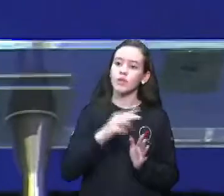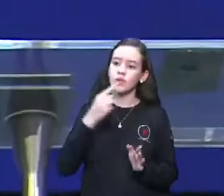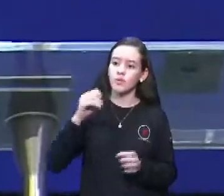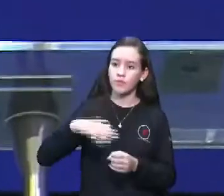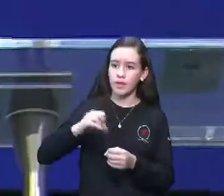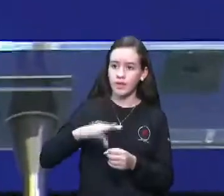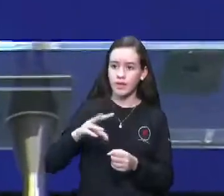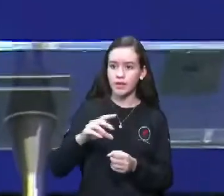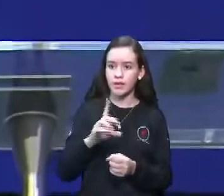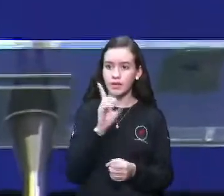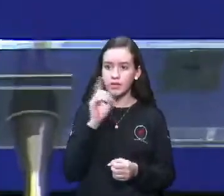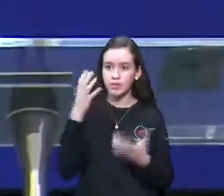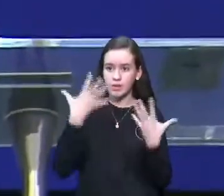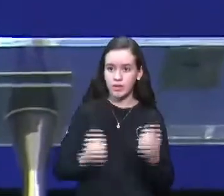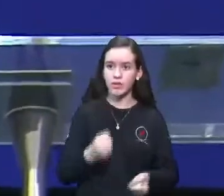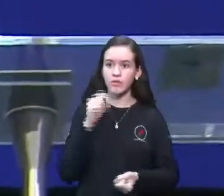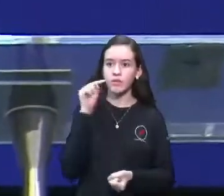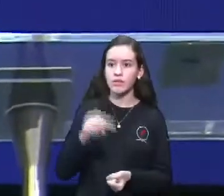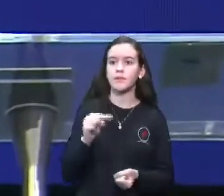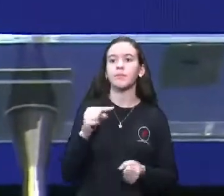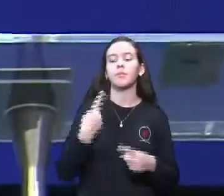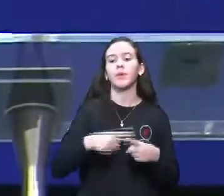sua oferta diz respeito ao que está dentro de você.